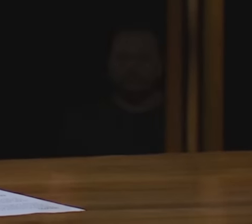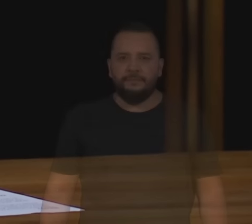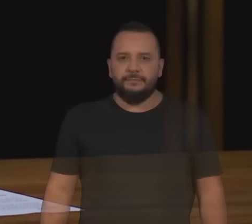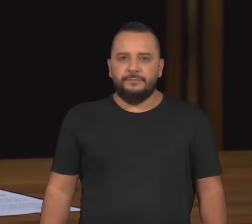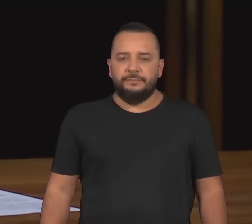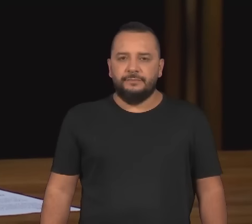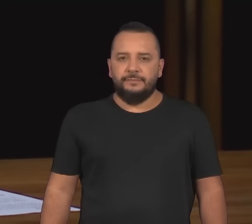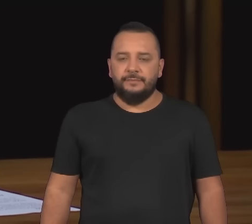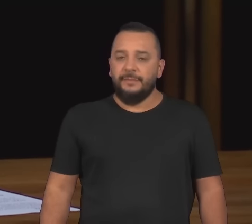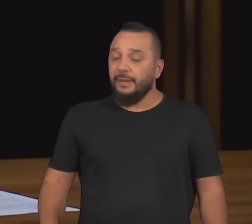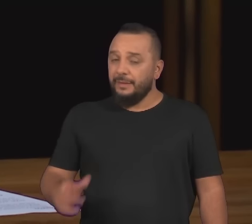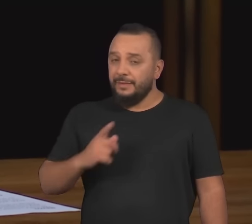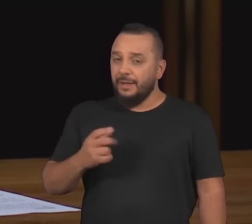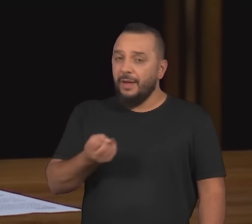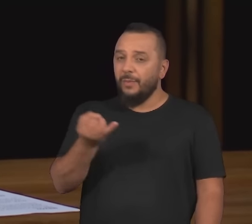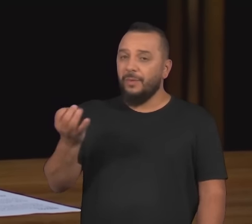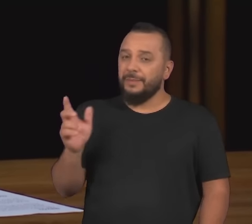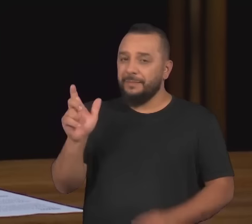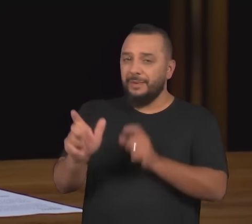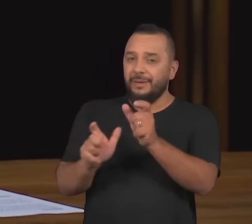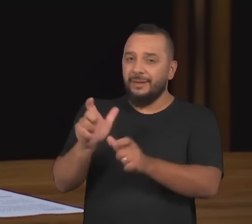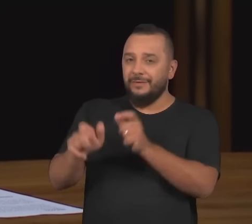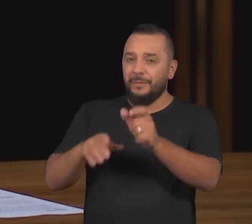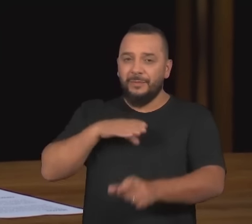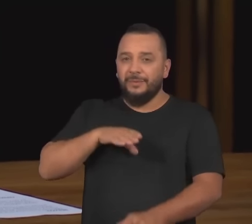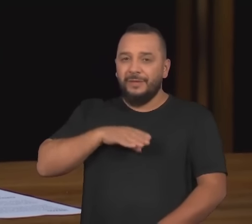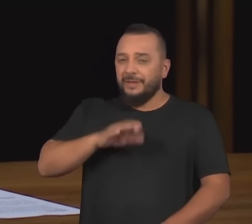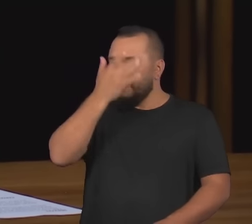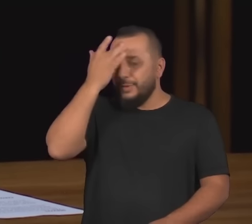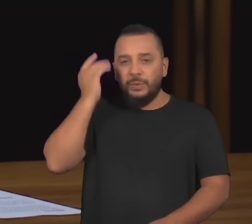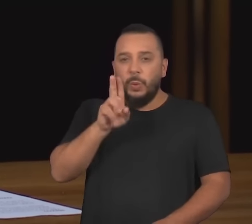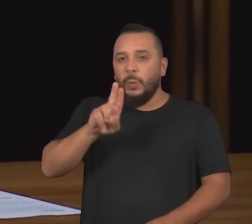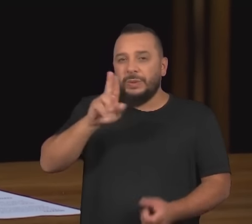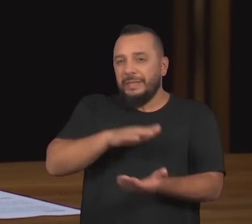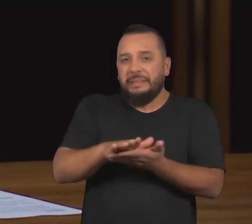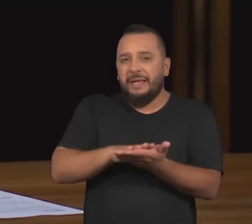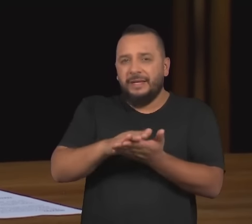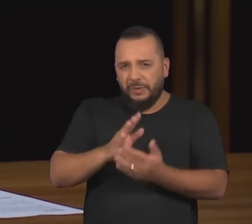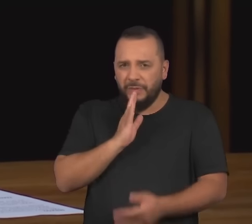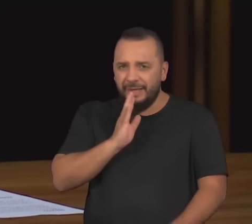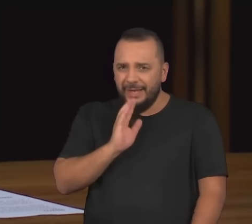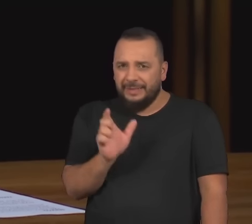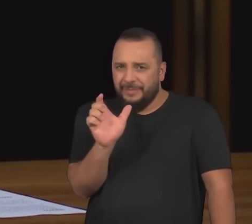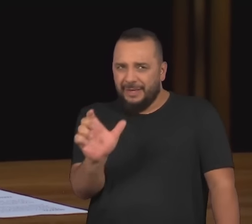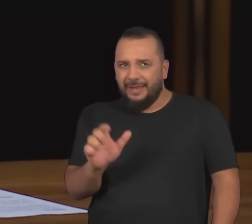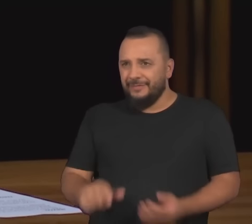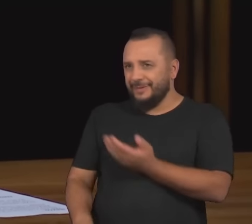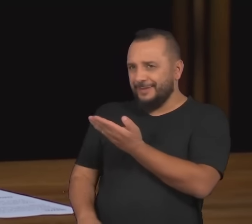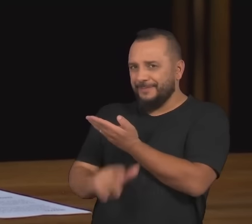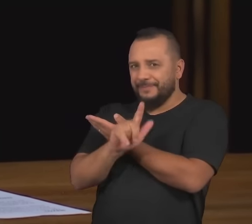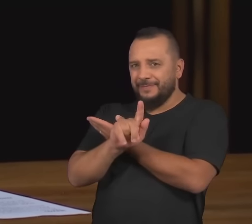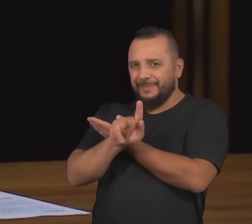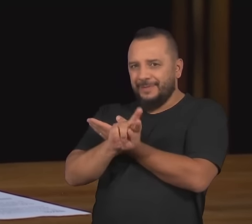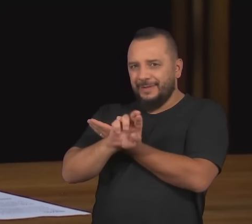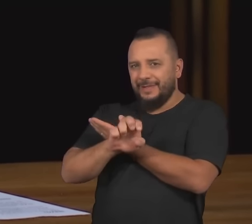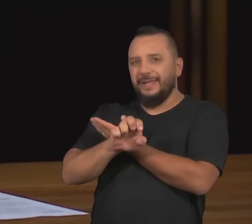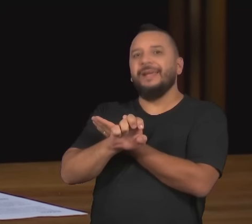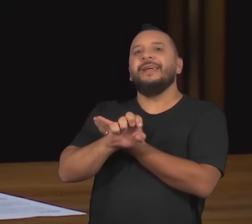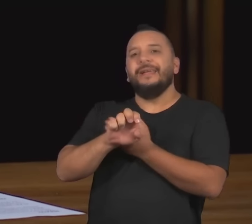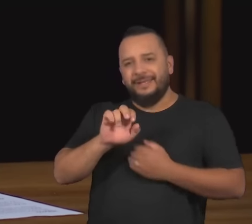Tem palavras da língua portuguesa que ninguém mais usa. Você já viu a palavra grey em algum lugar? Vem do latim grex,